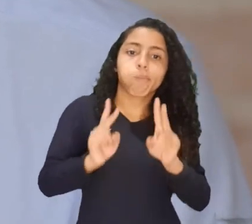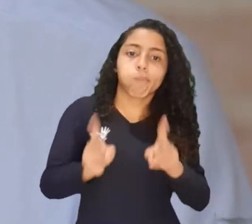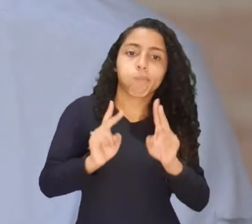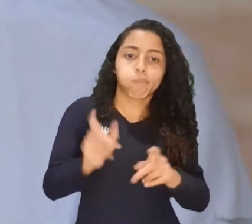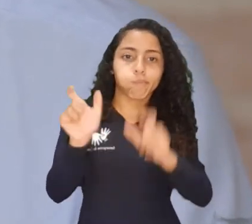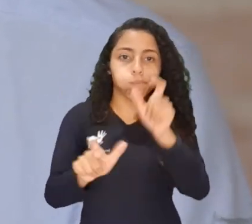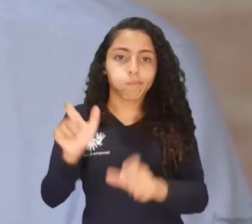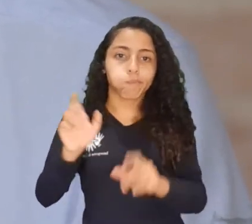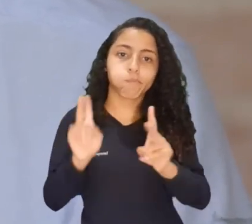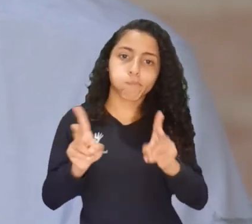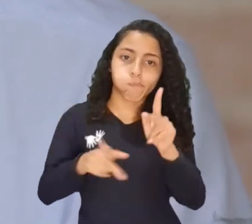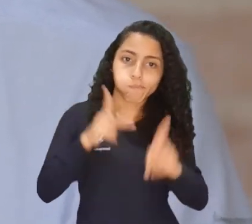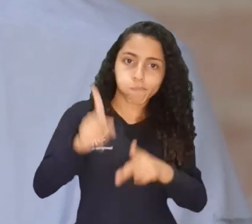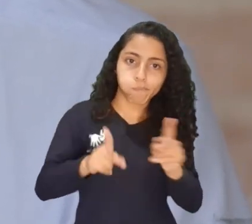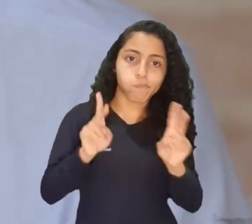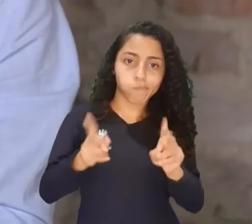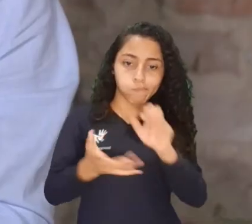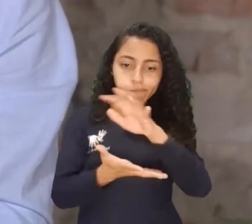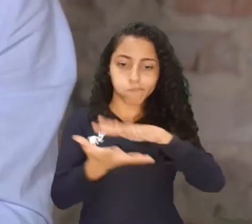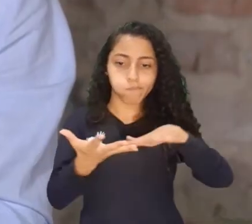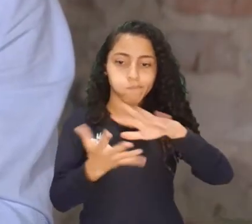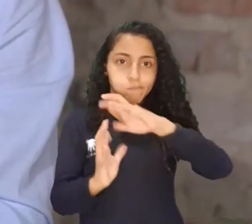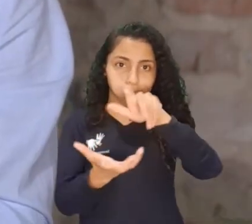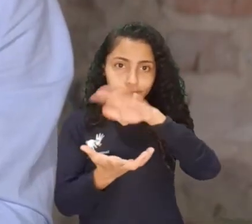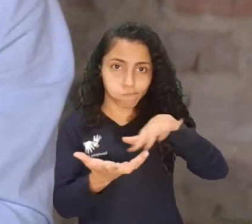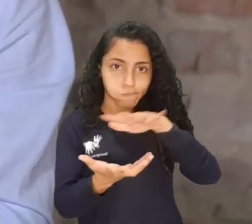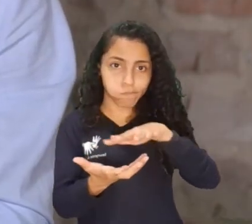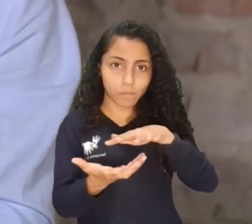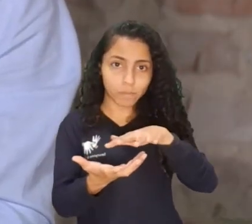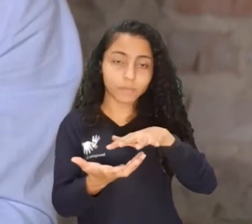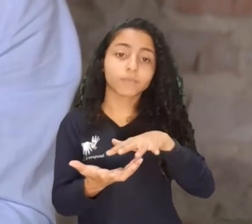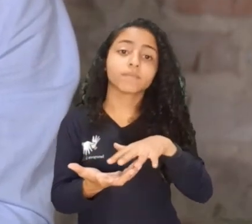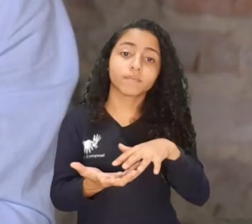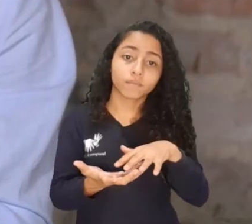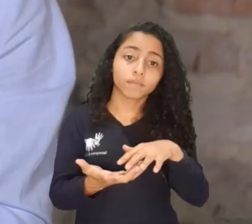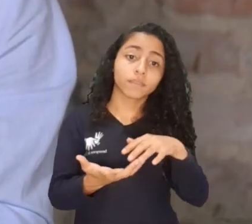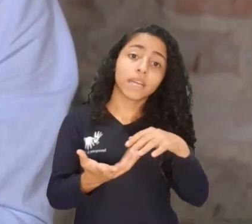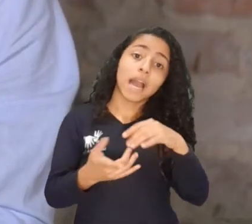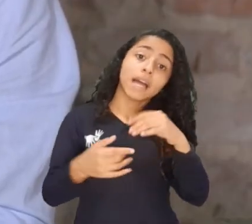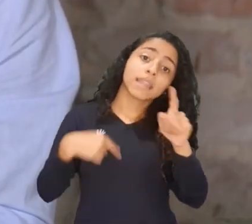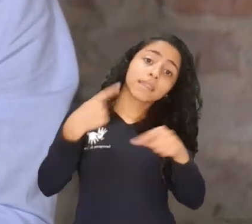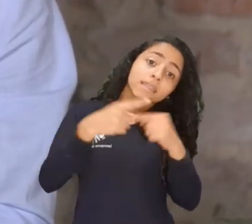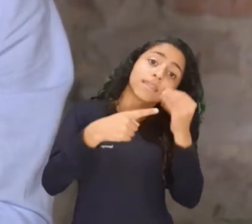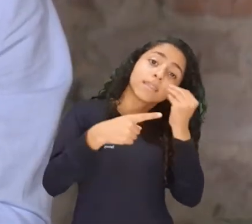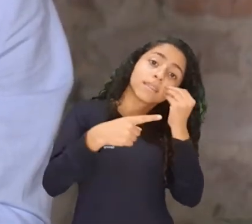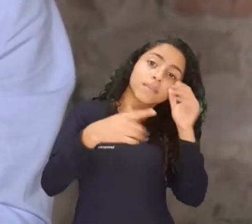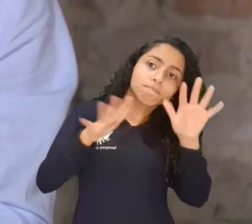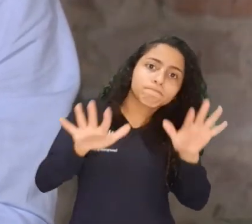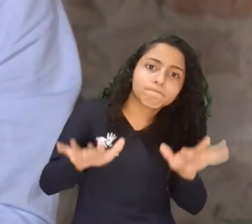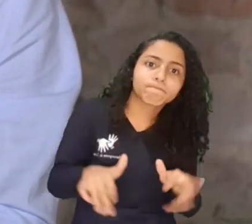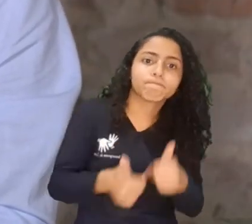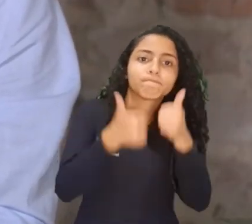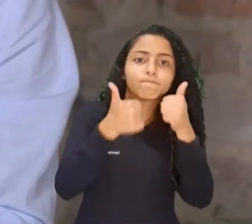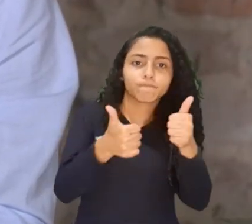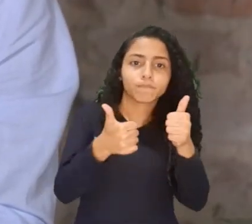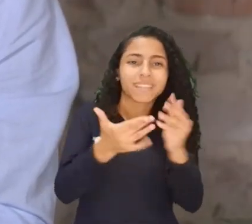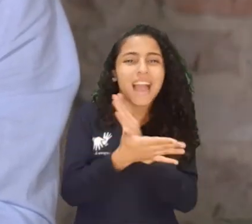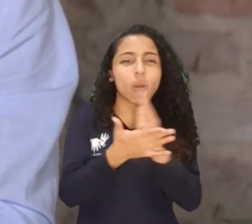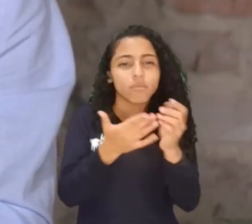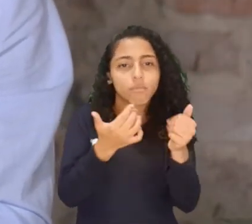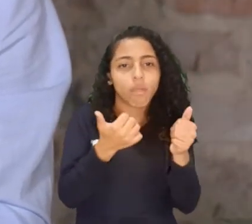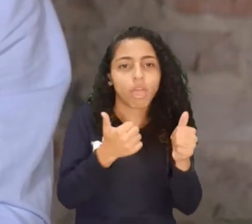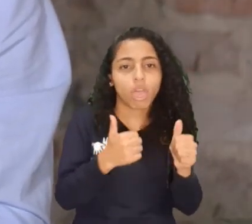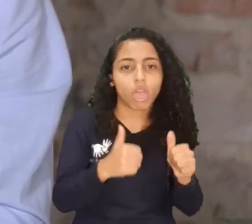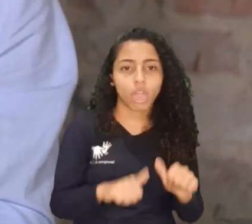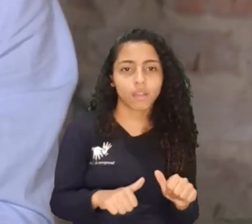e funcionamento dos ecossistemas ali dentro, até restaurar essas áreas que estão degradadas. Essas áreas degradadas restauradas vão